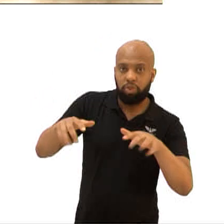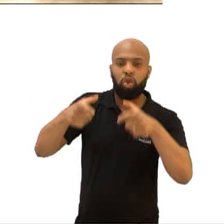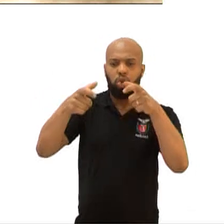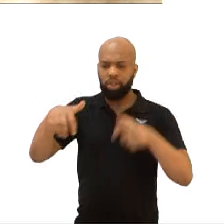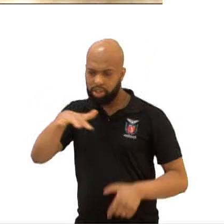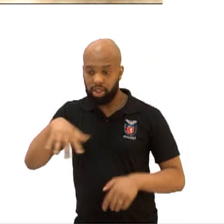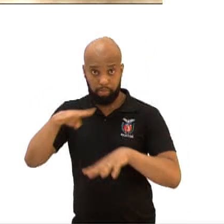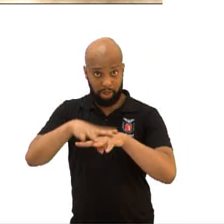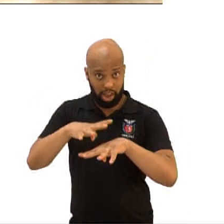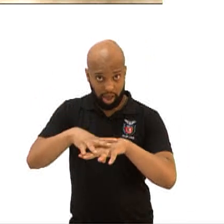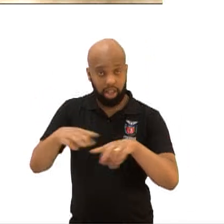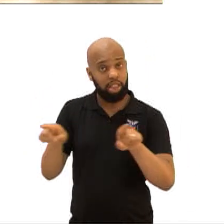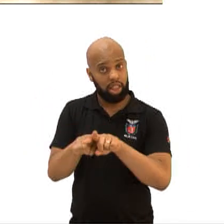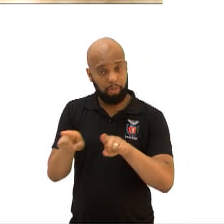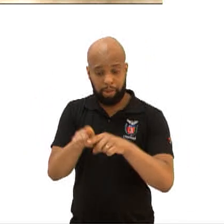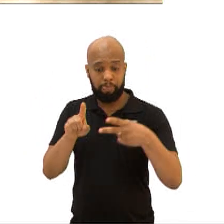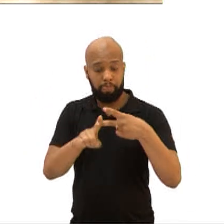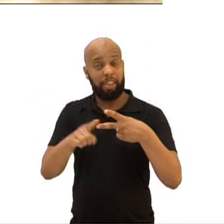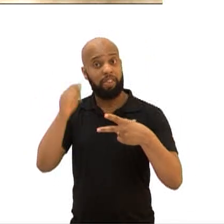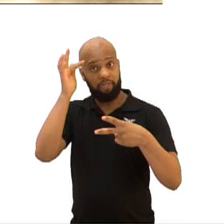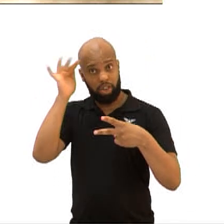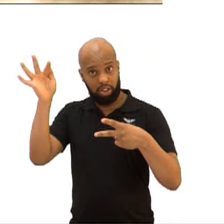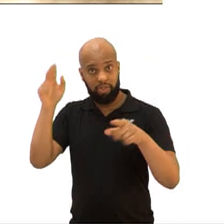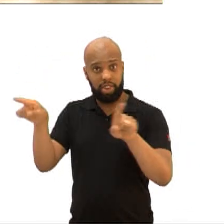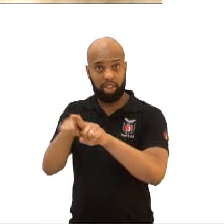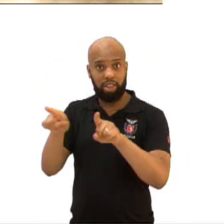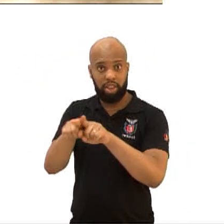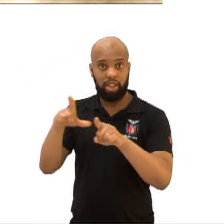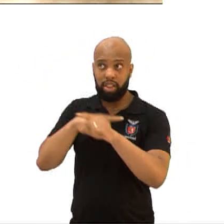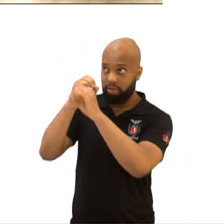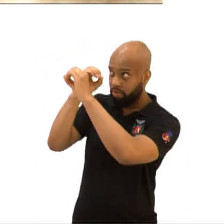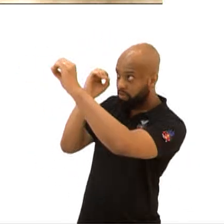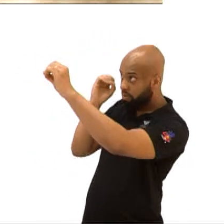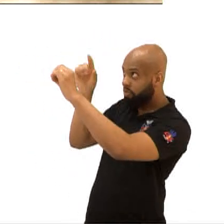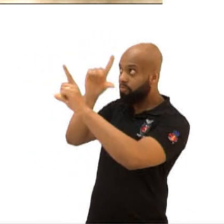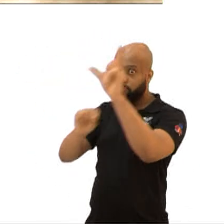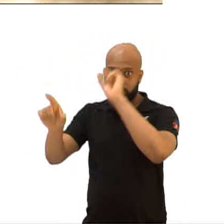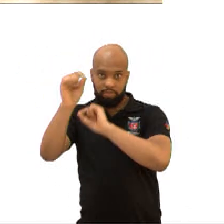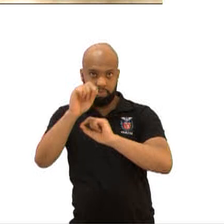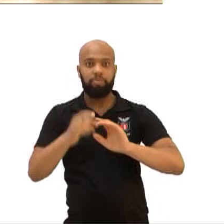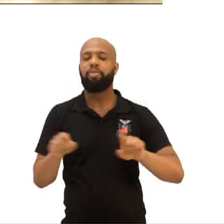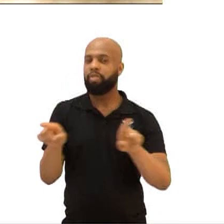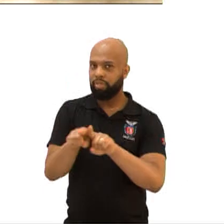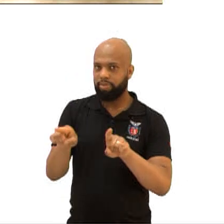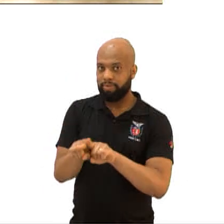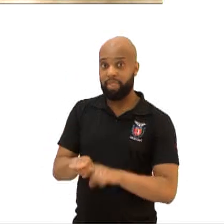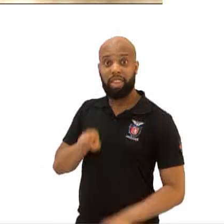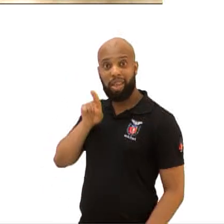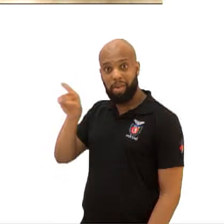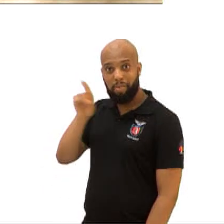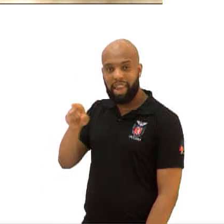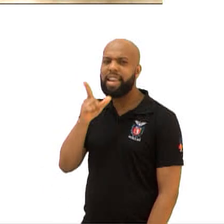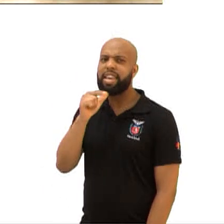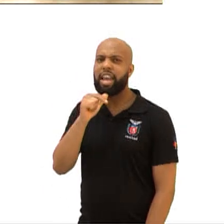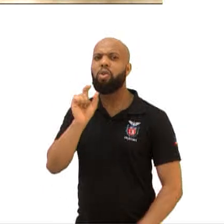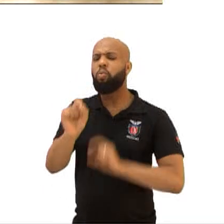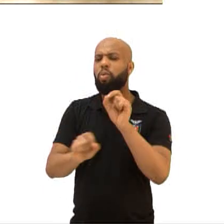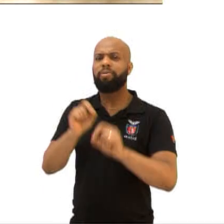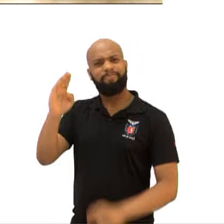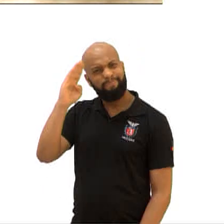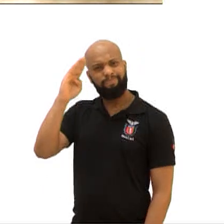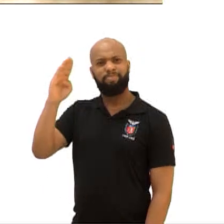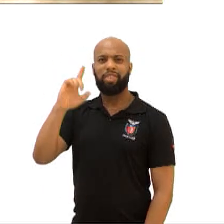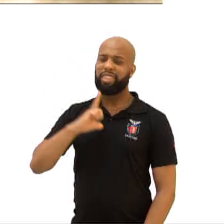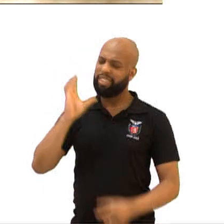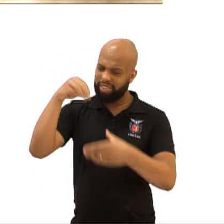matemática, de filosofia, de astronomia e uma curiosidade. Para o Tales, a água era o principal elemento